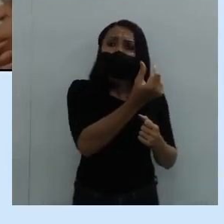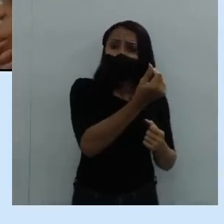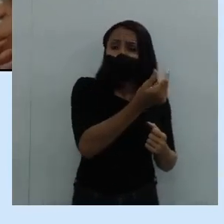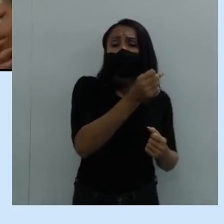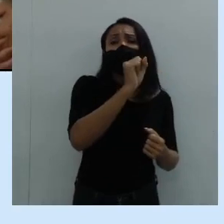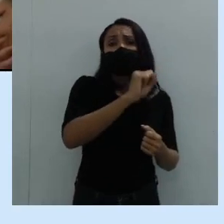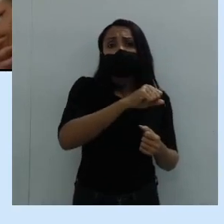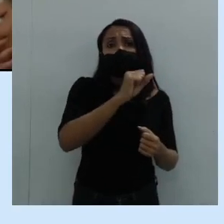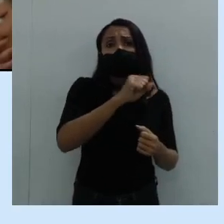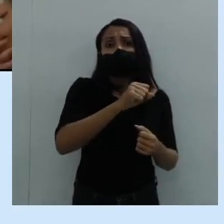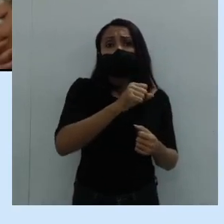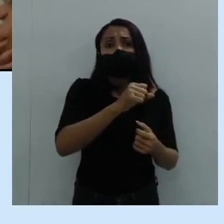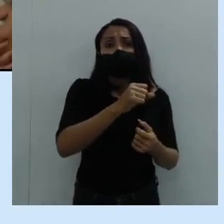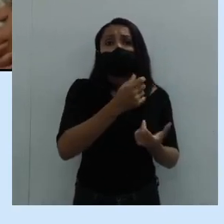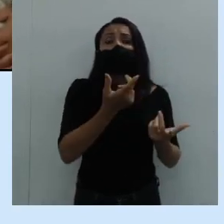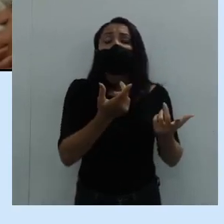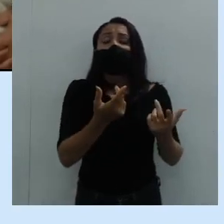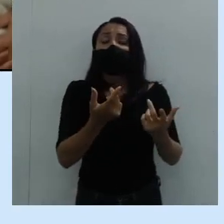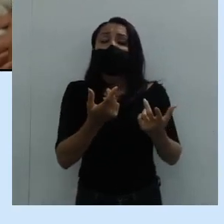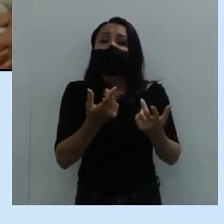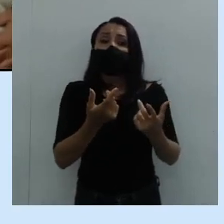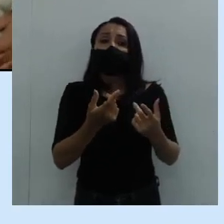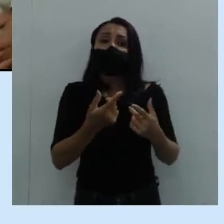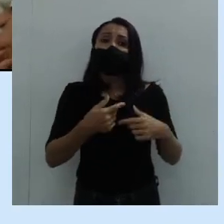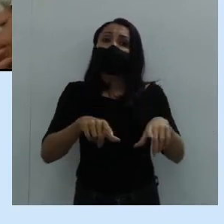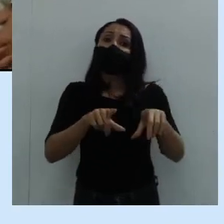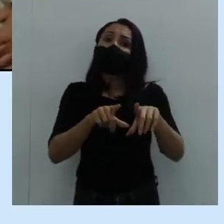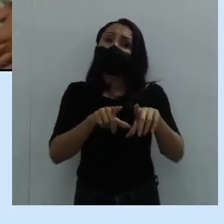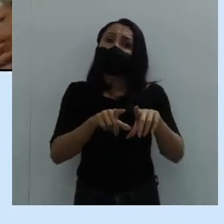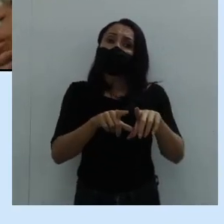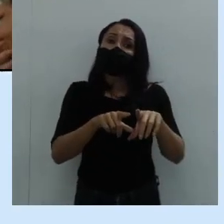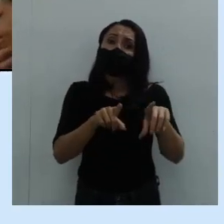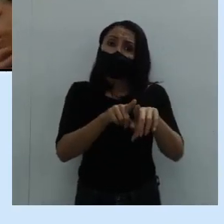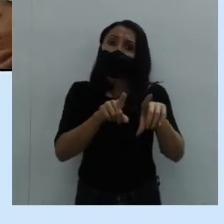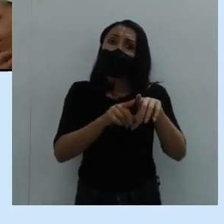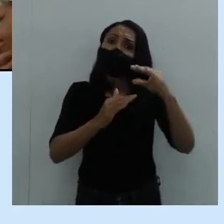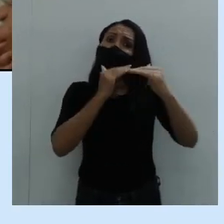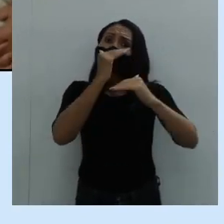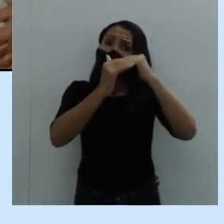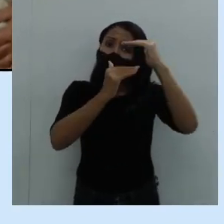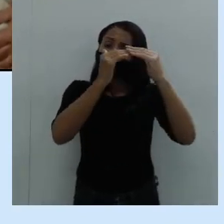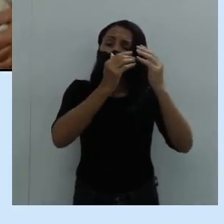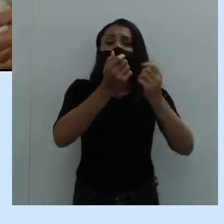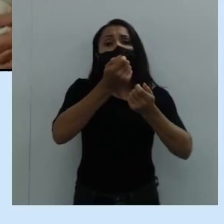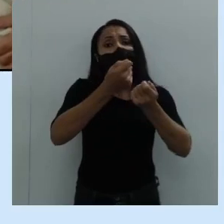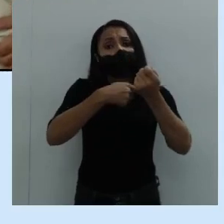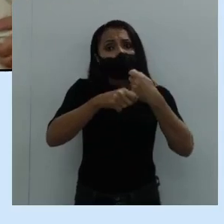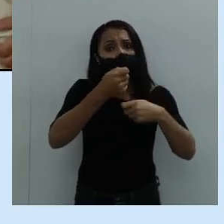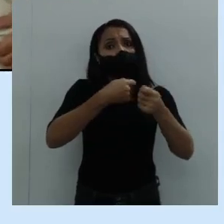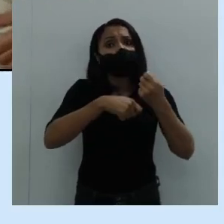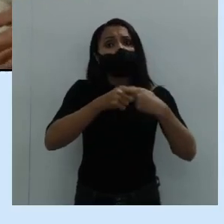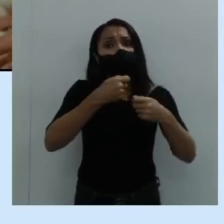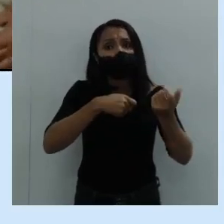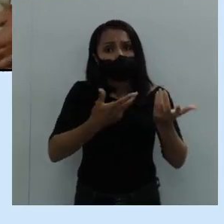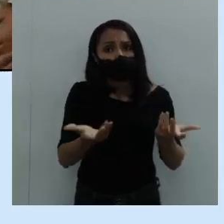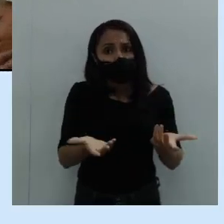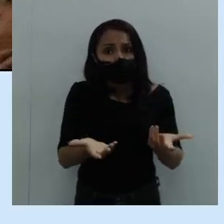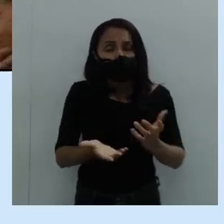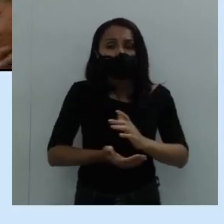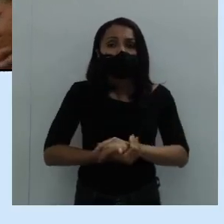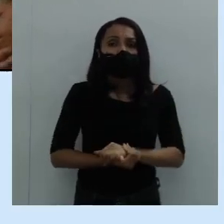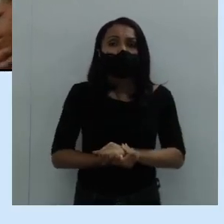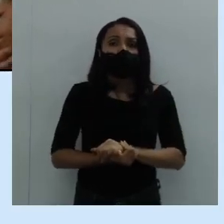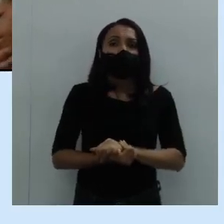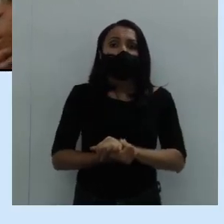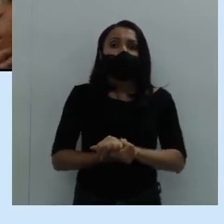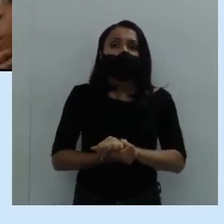né? Não tem como ter essa grande exploração desse crescimento econômico, né? Que enriquece tantas pessoas